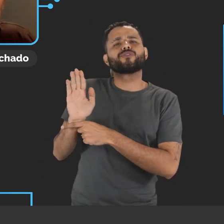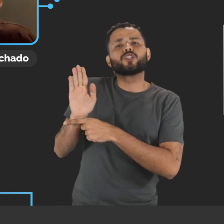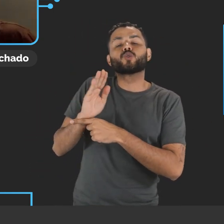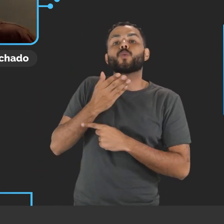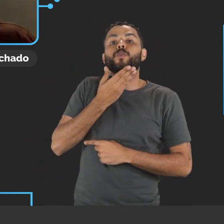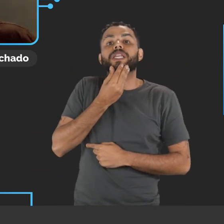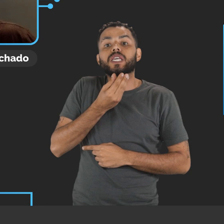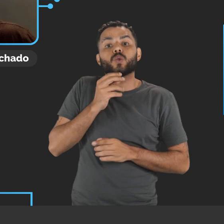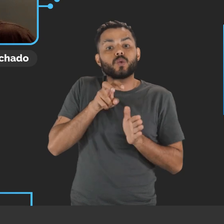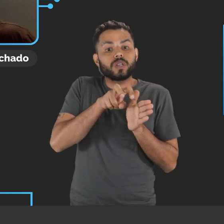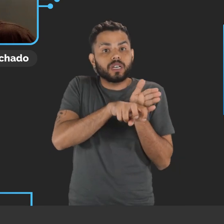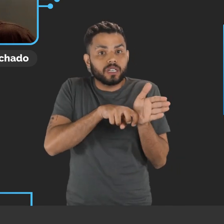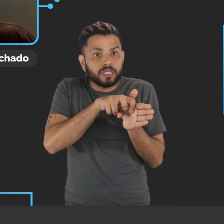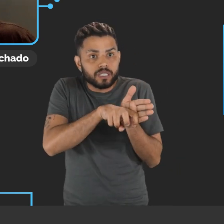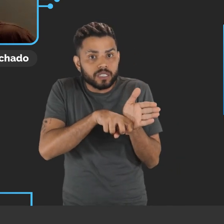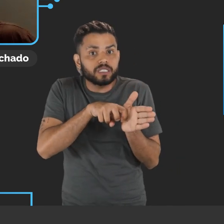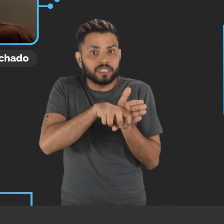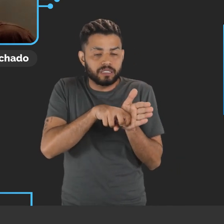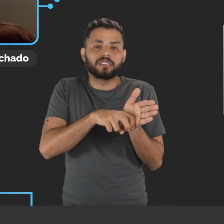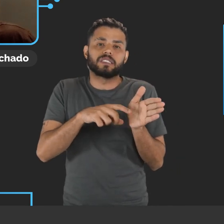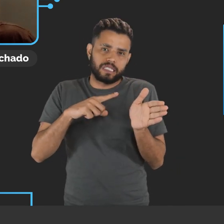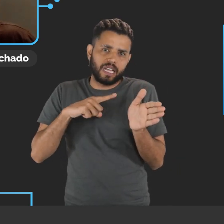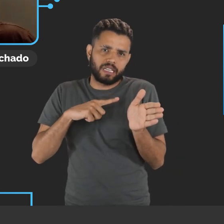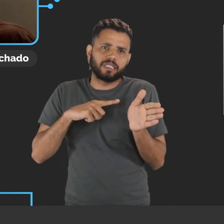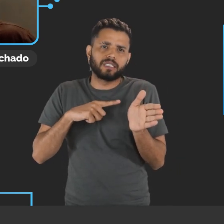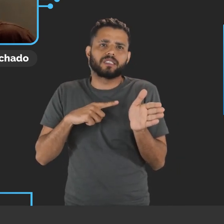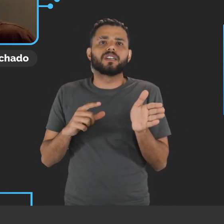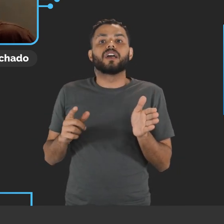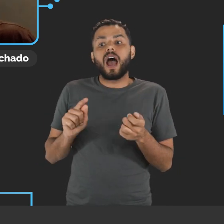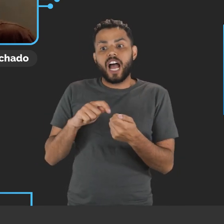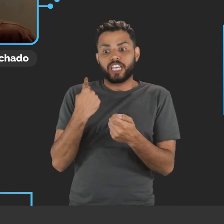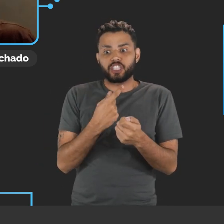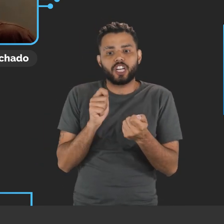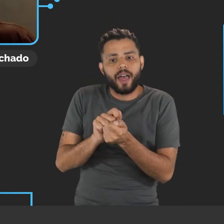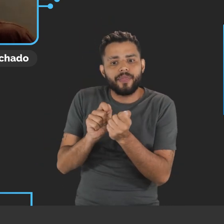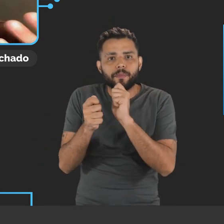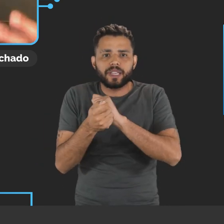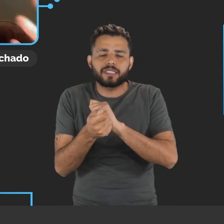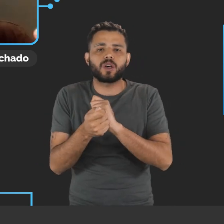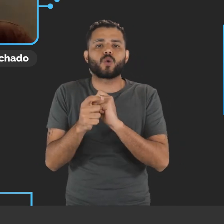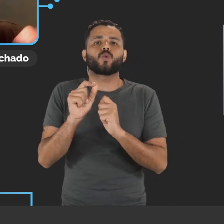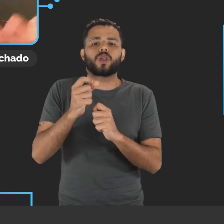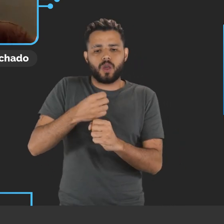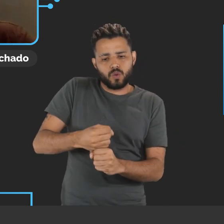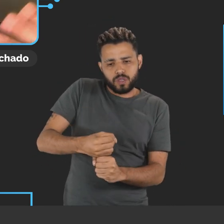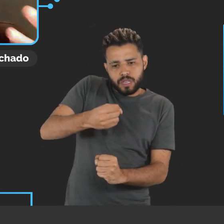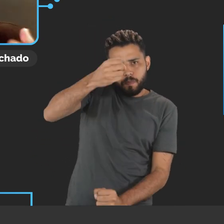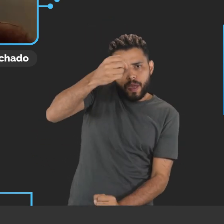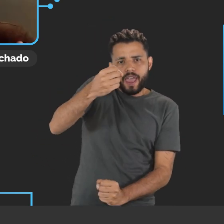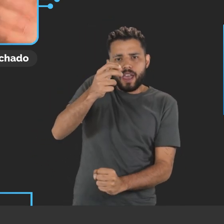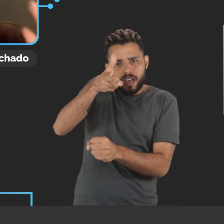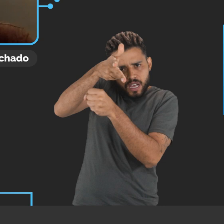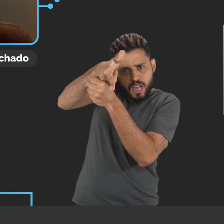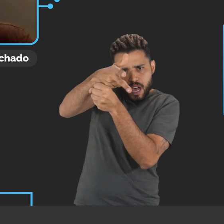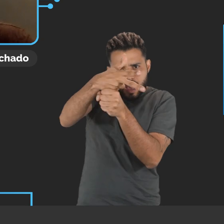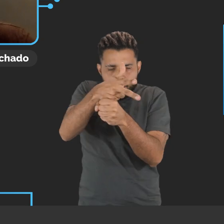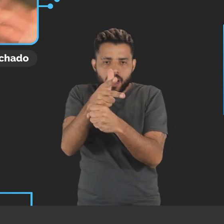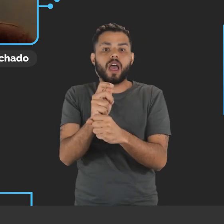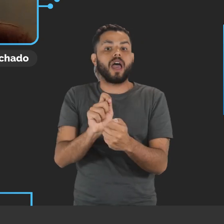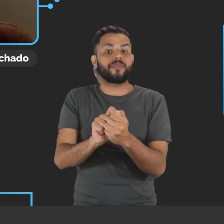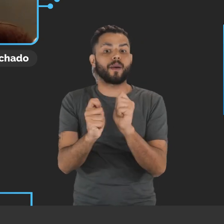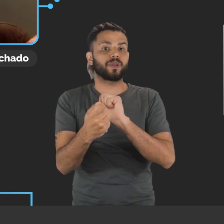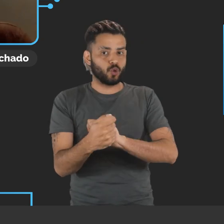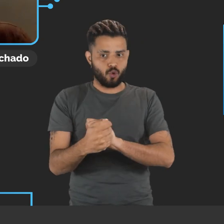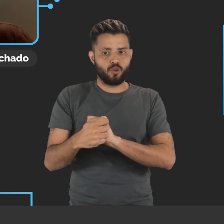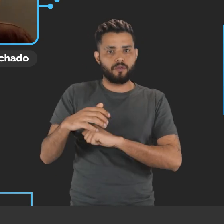tivemos o Vitor, esse menino que está aí cadeirante, que tem síndrome de Albright, e fez adaptações do tripé da câmera para a cadeira,